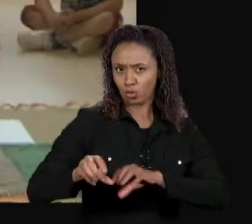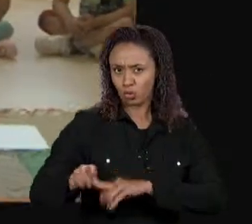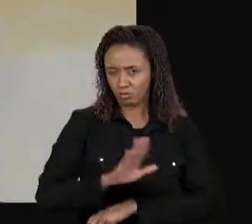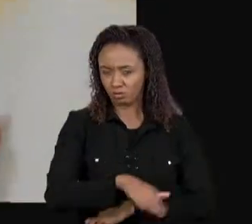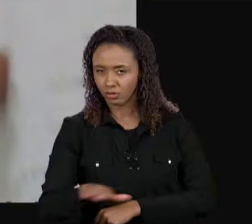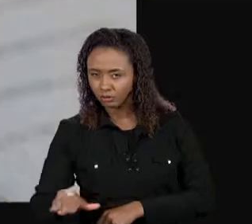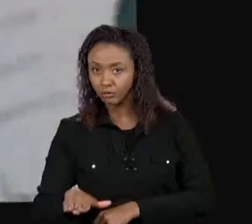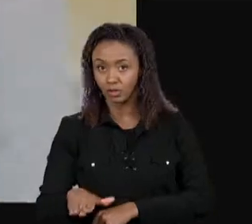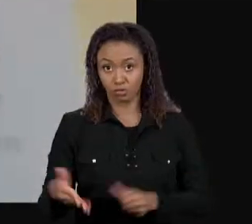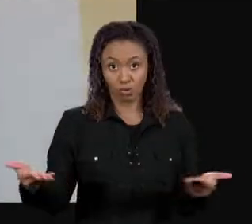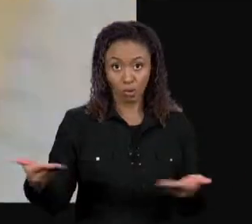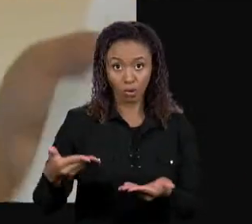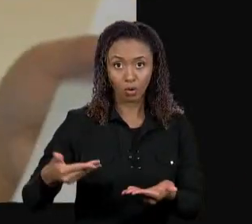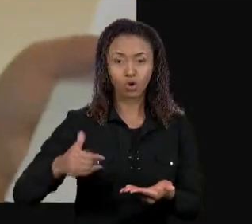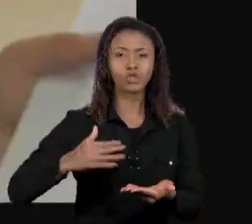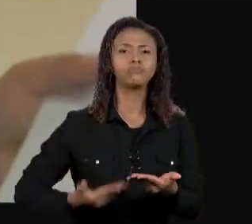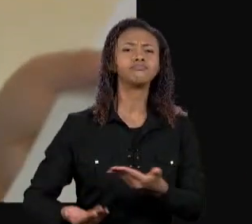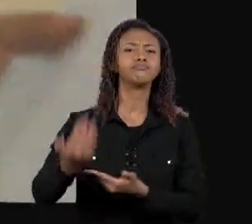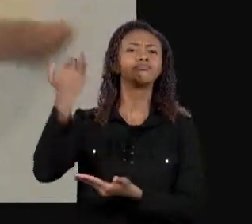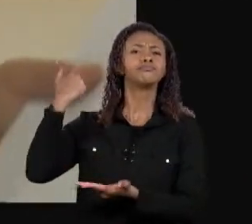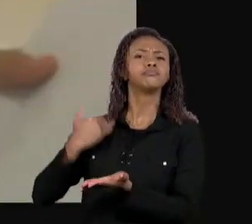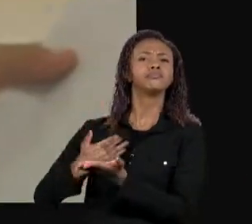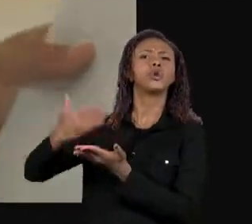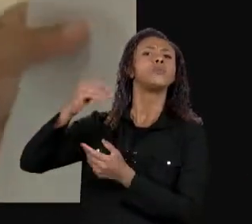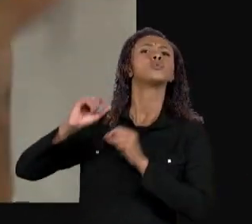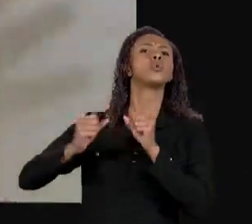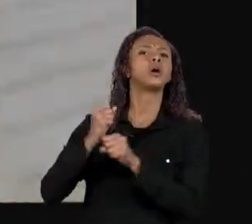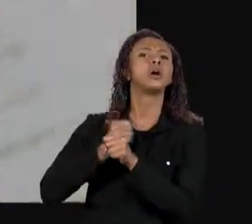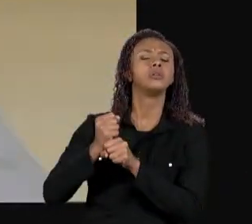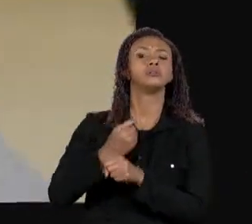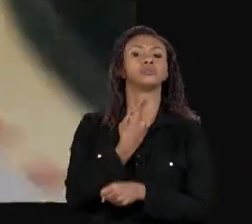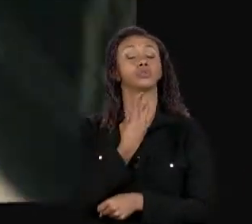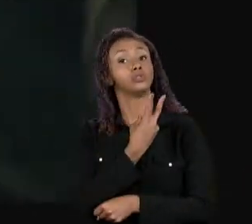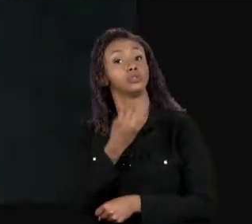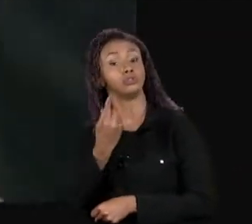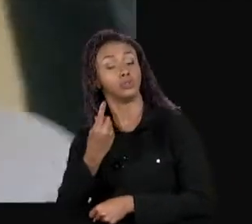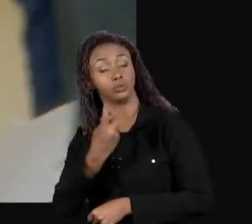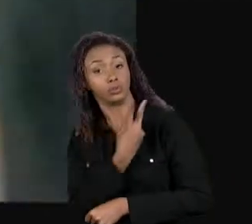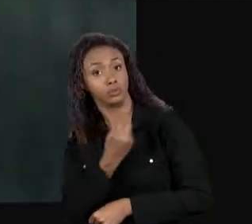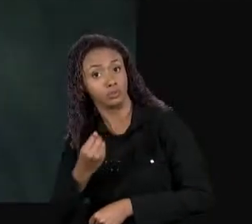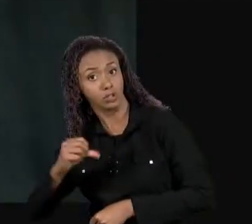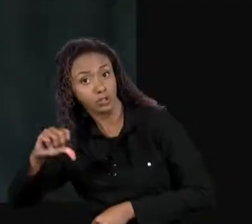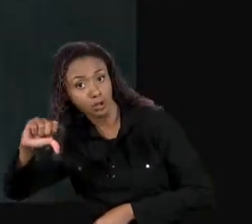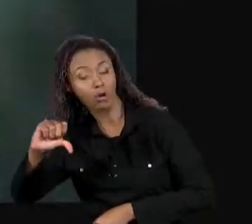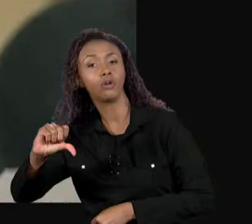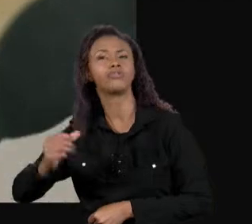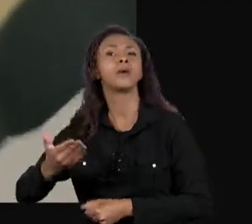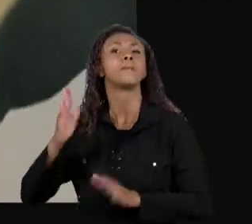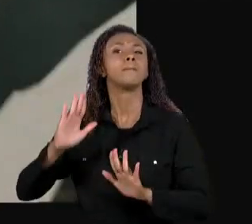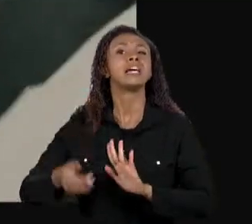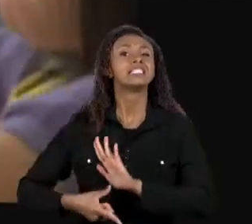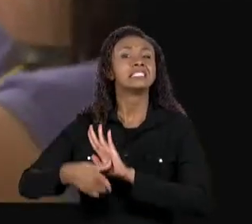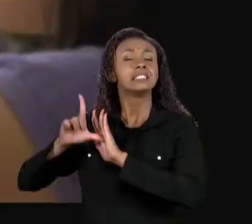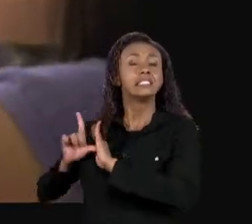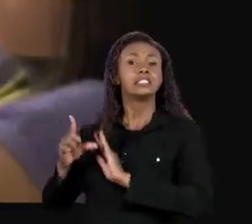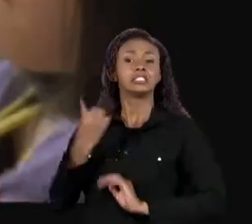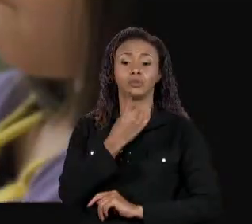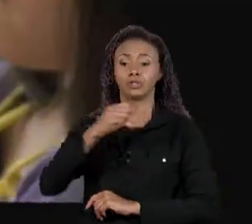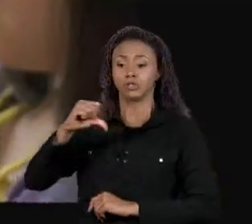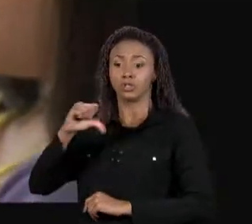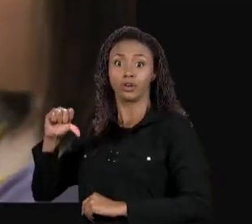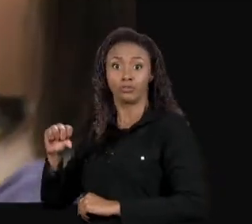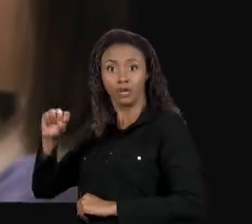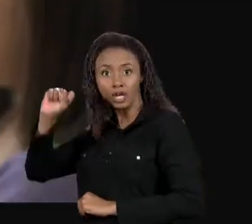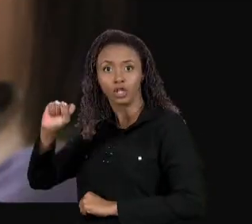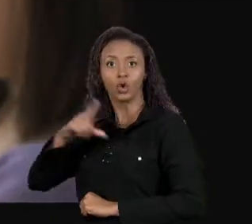hoje, foram promulgadas em 2009 e são uma revisão das diretrizes regulamentadas em 1998.